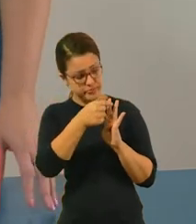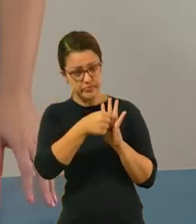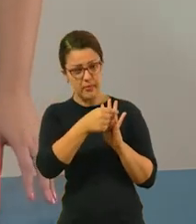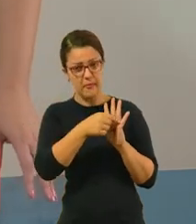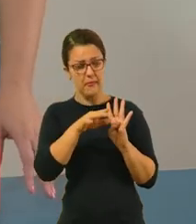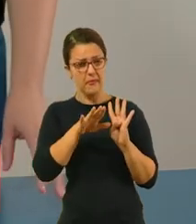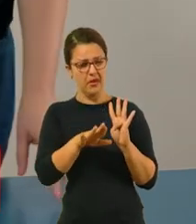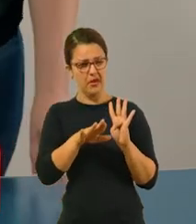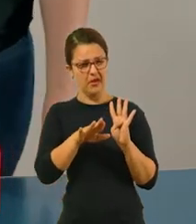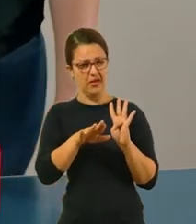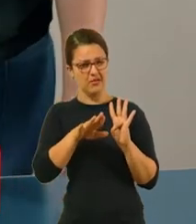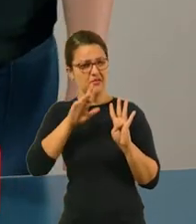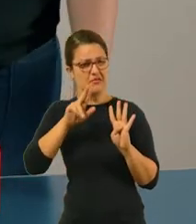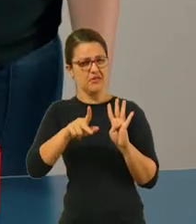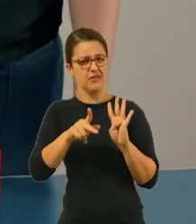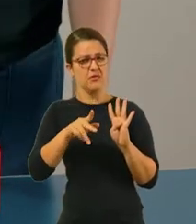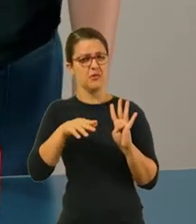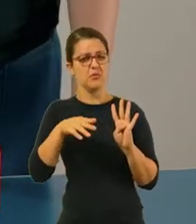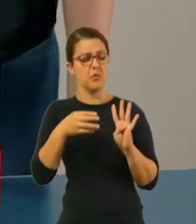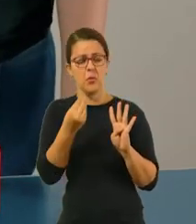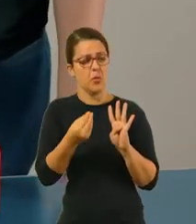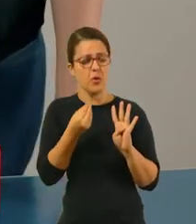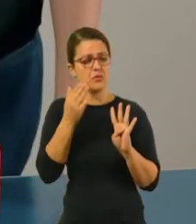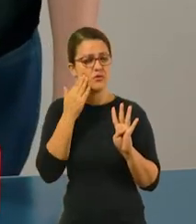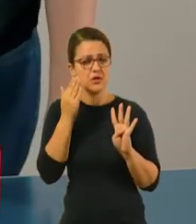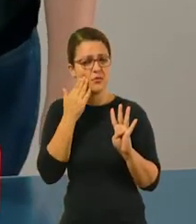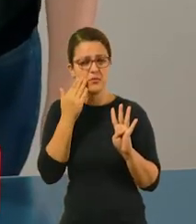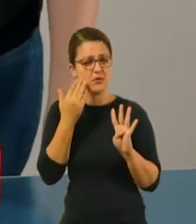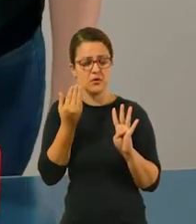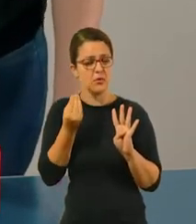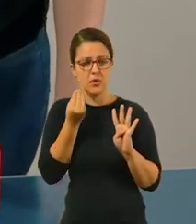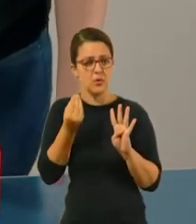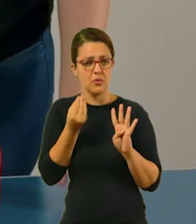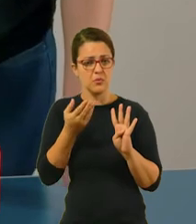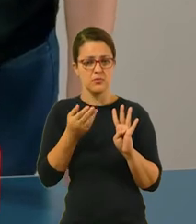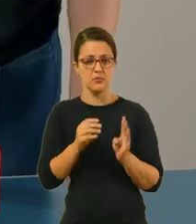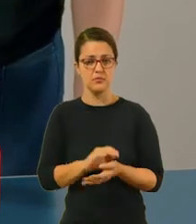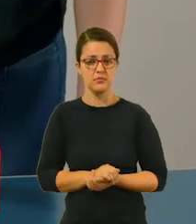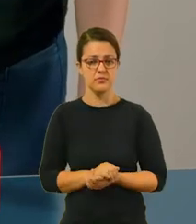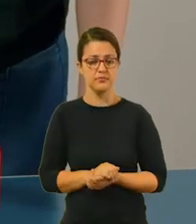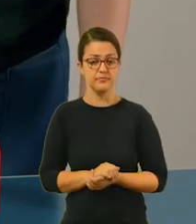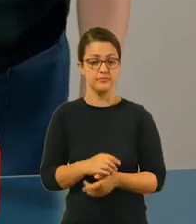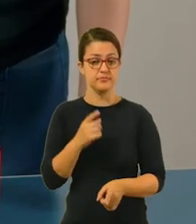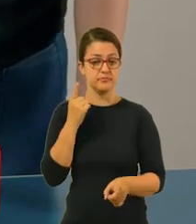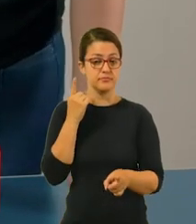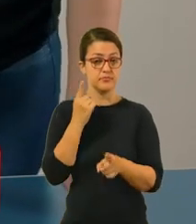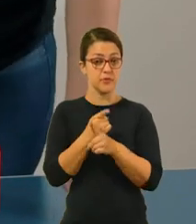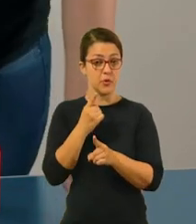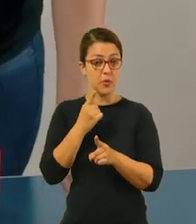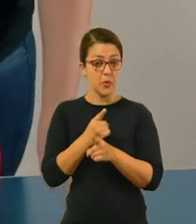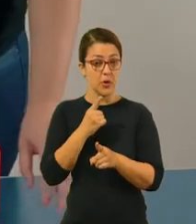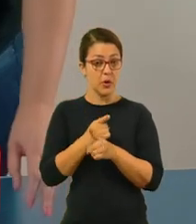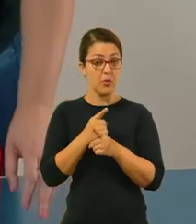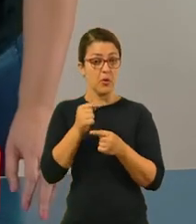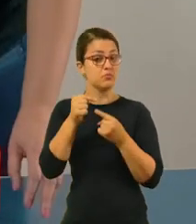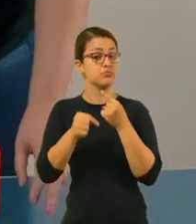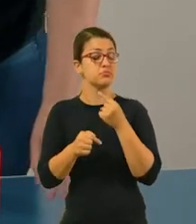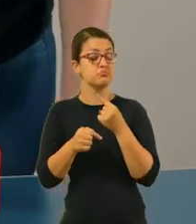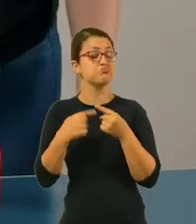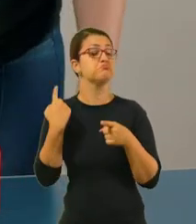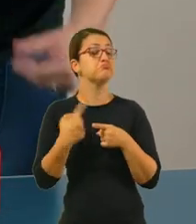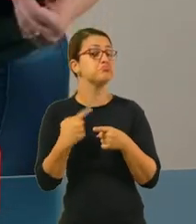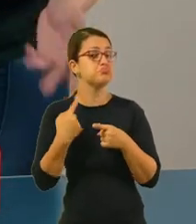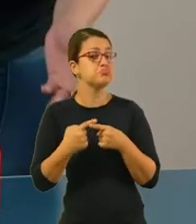mas tem uma cor que é a intrusa. Como que você vai fazer esse exercício? Você vai descobrir o intruso